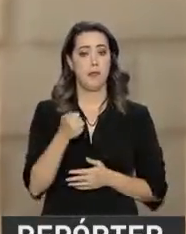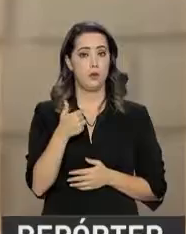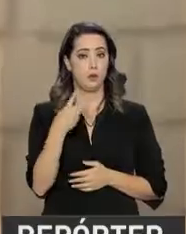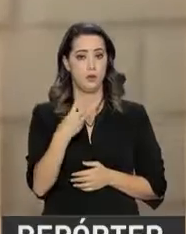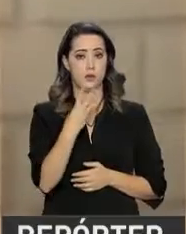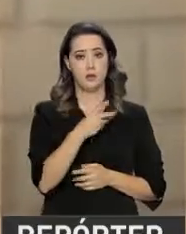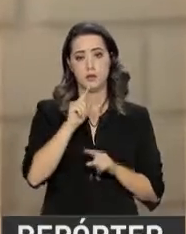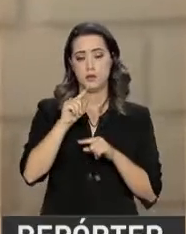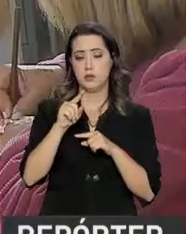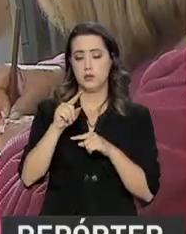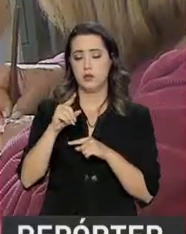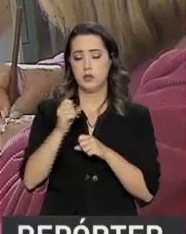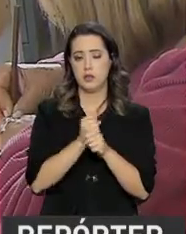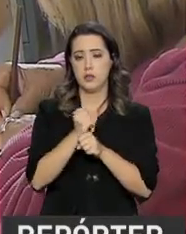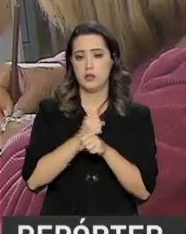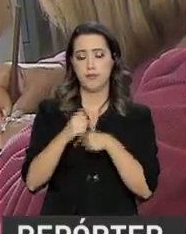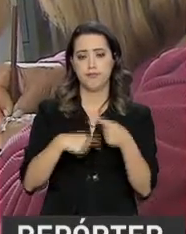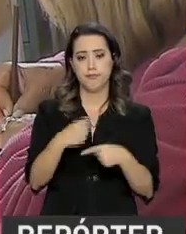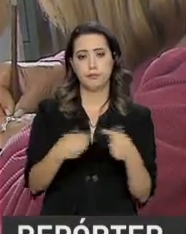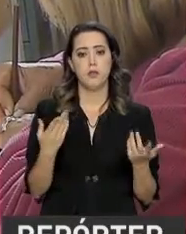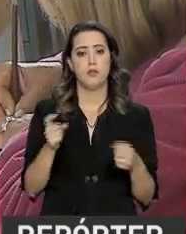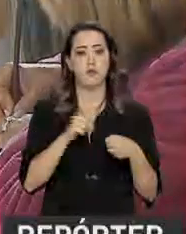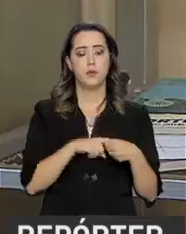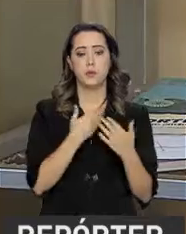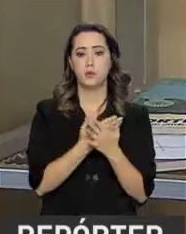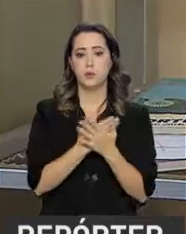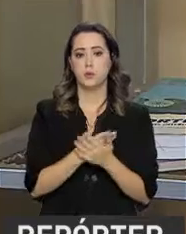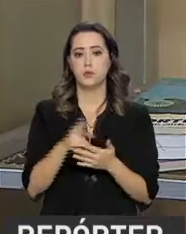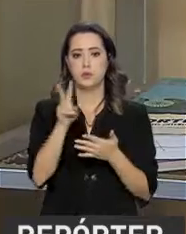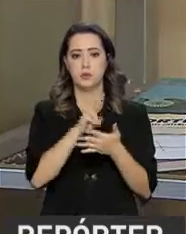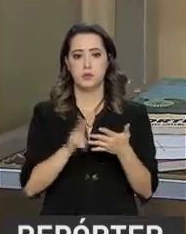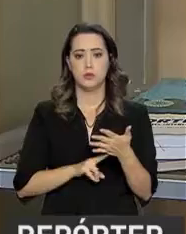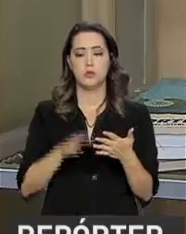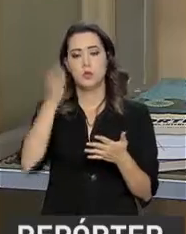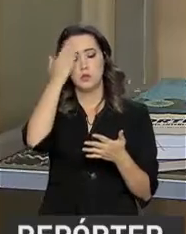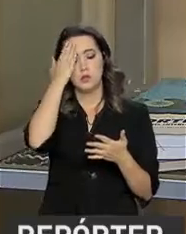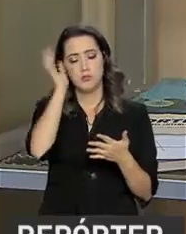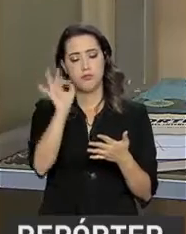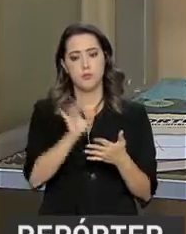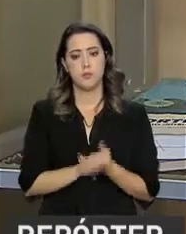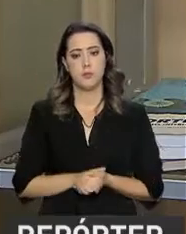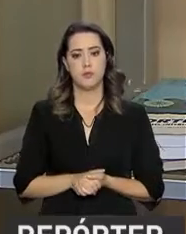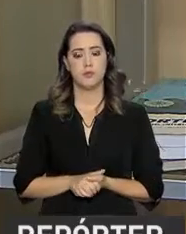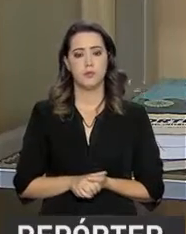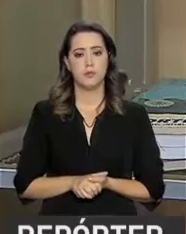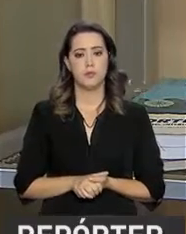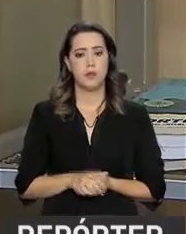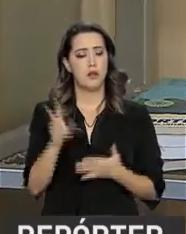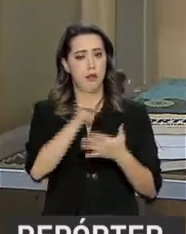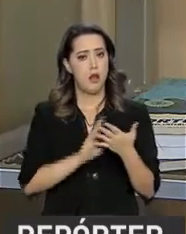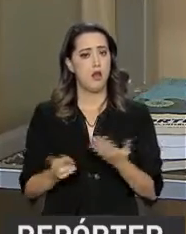33 anos depois josé voltou a freqüentar a sala de aula com a leitura ele já tira de letra o dinheiro que